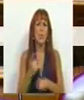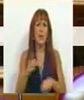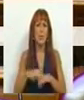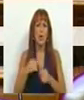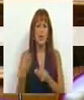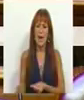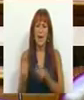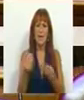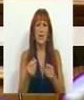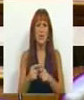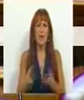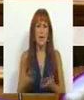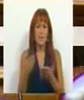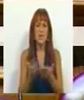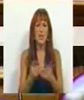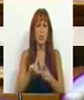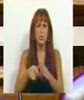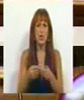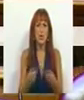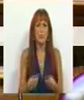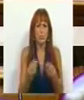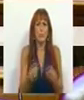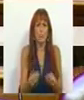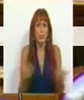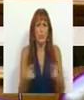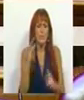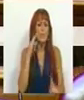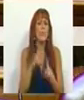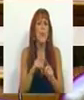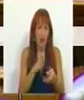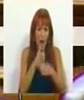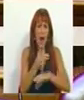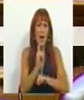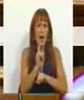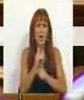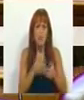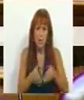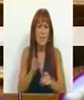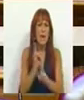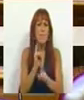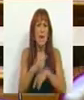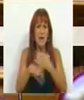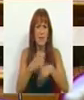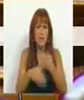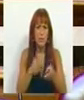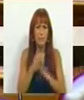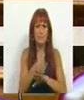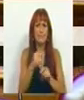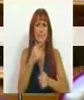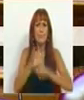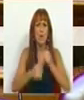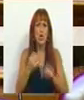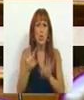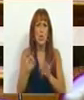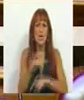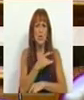de termos apresentado um projeto de resolução no sentido de continuar este caminho de melhoria